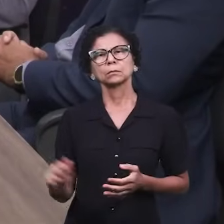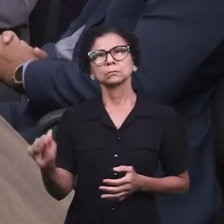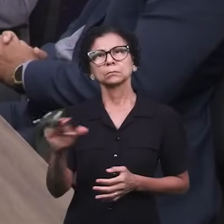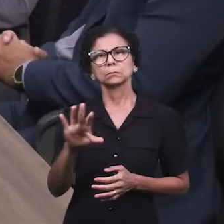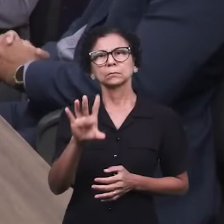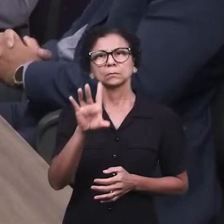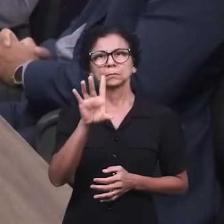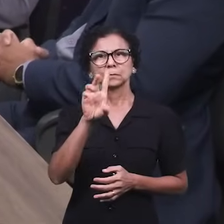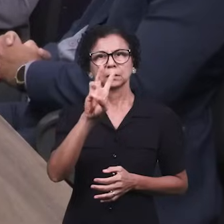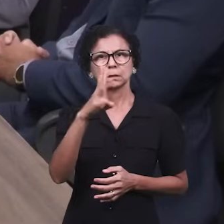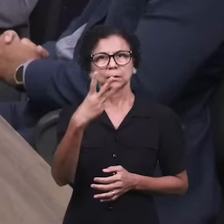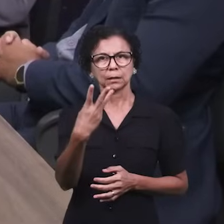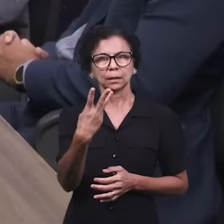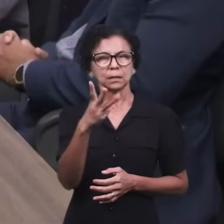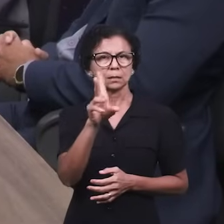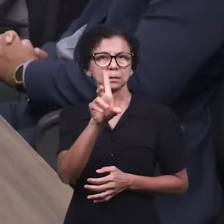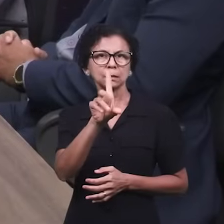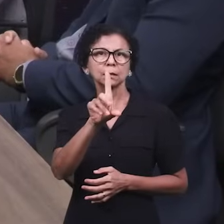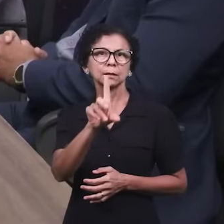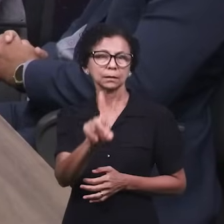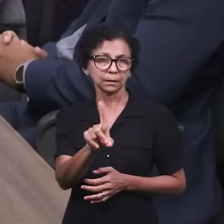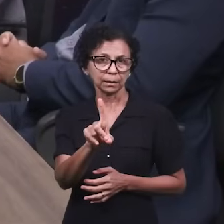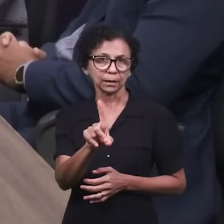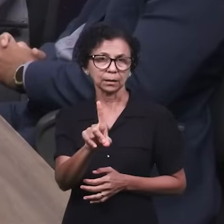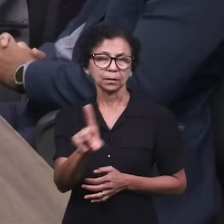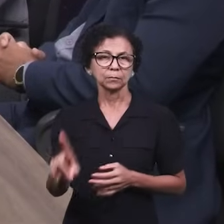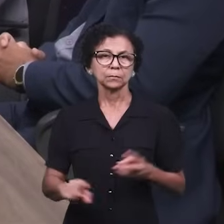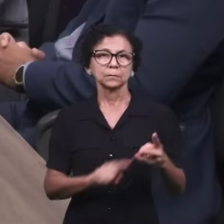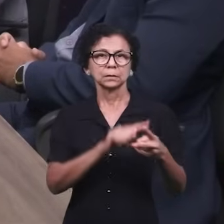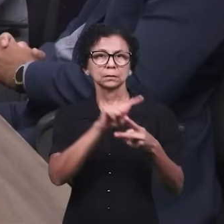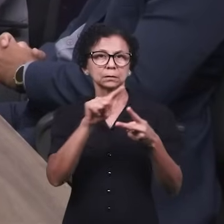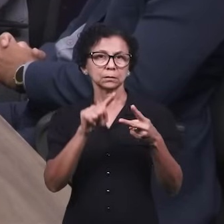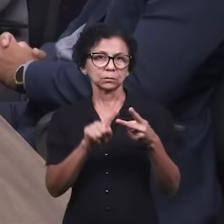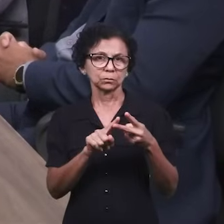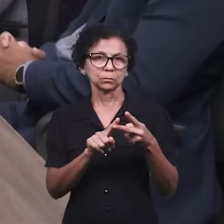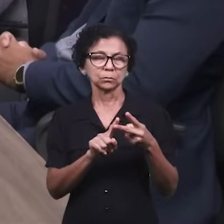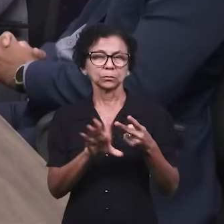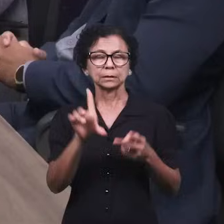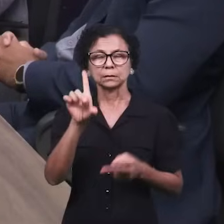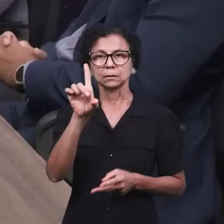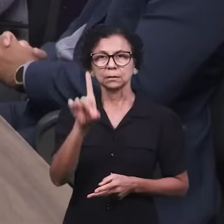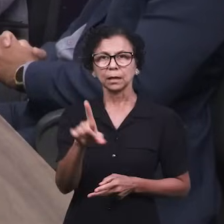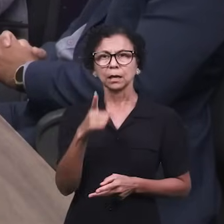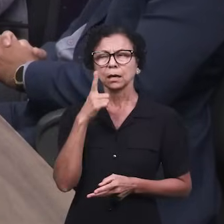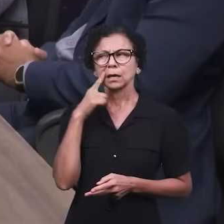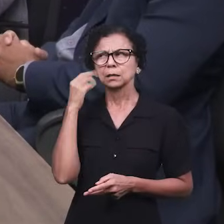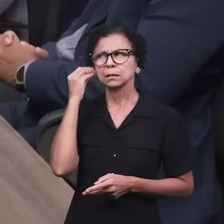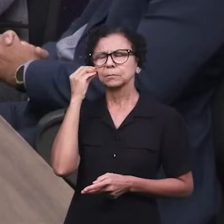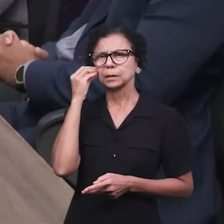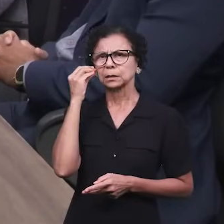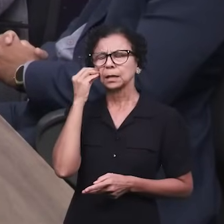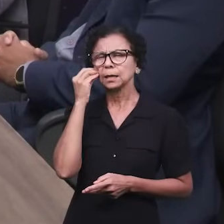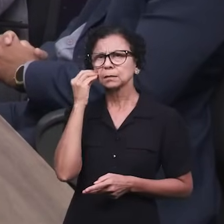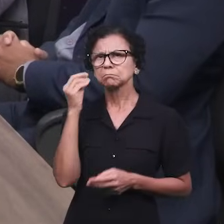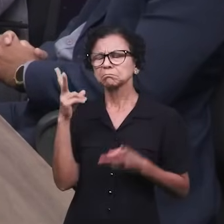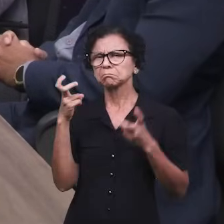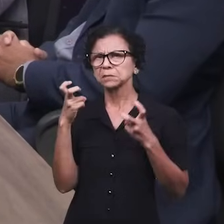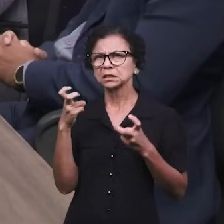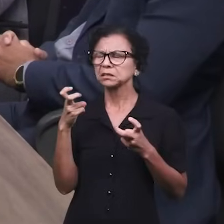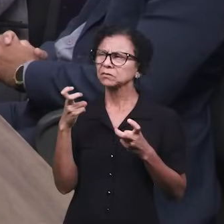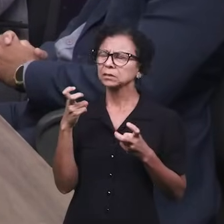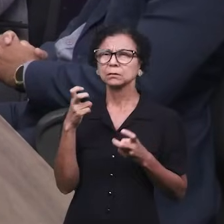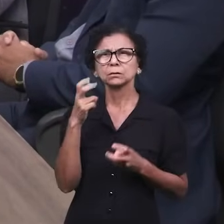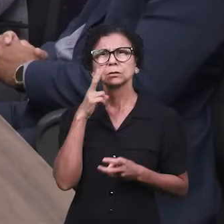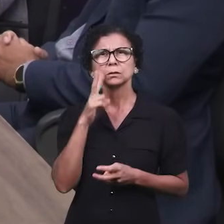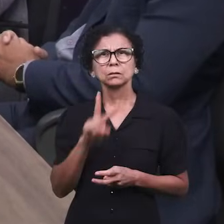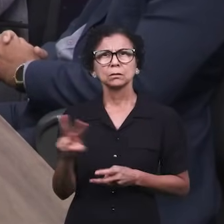espaciais, figuras em 3 dimensões. Mas nas nossas 2 dimensões, que é o nosso experimento ali, nós não conseguimos identificar. A